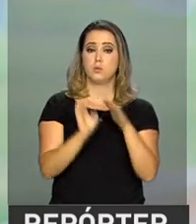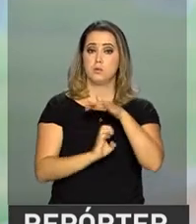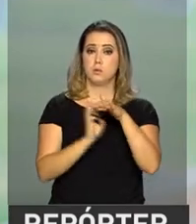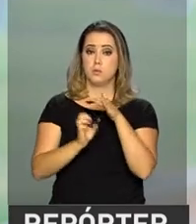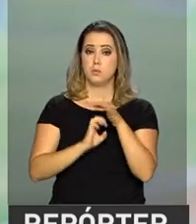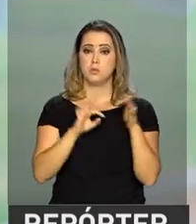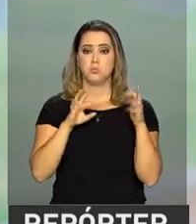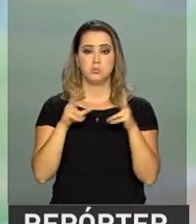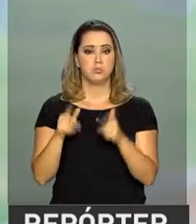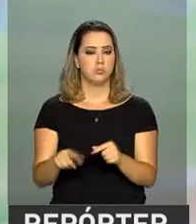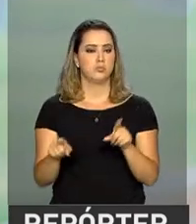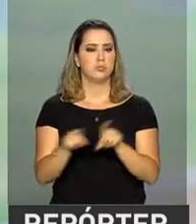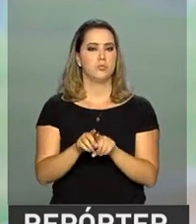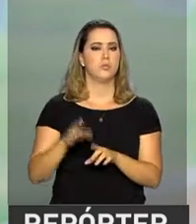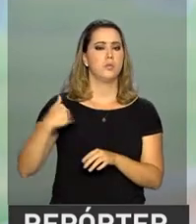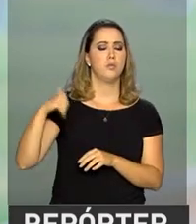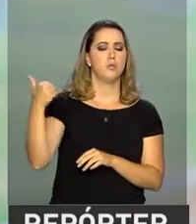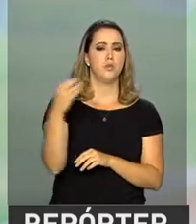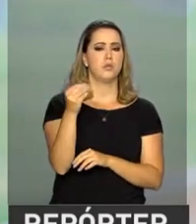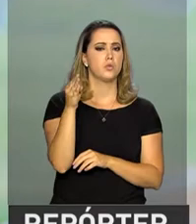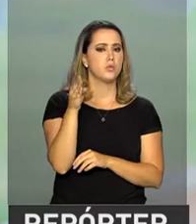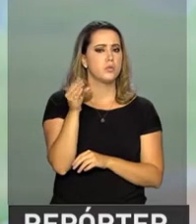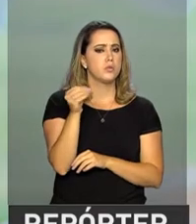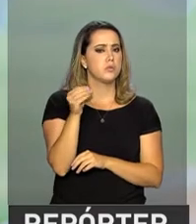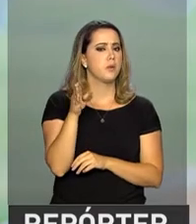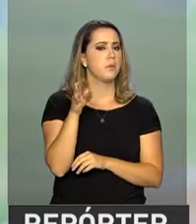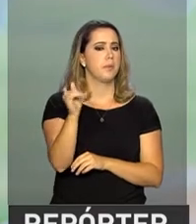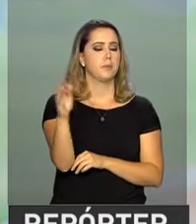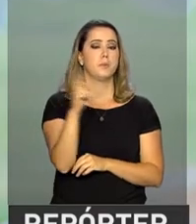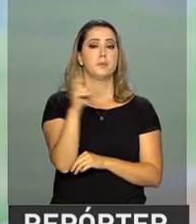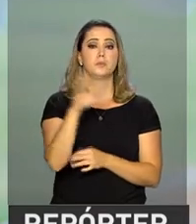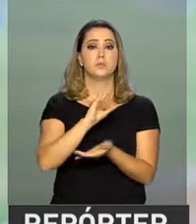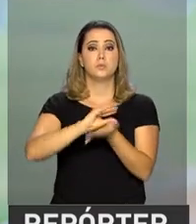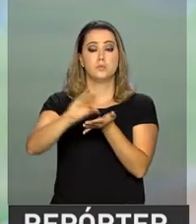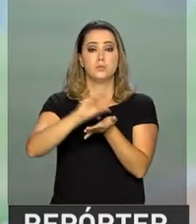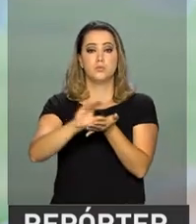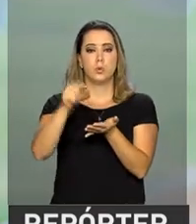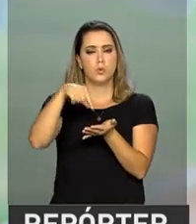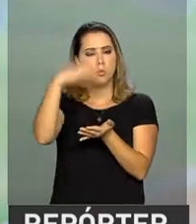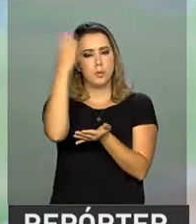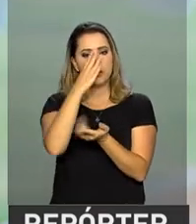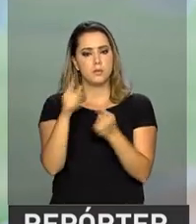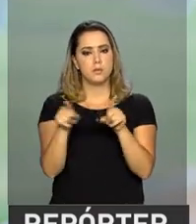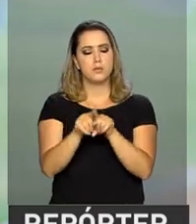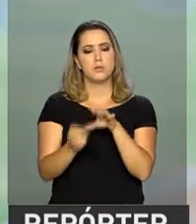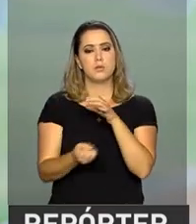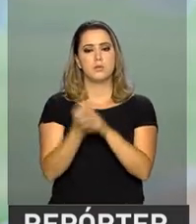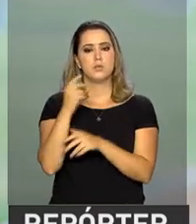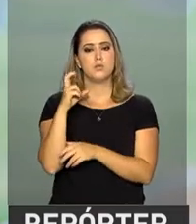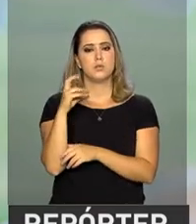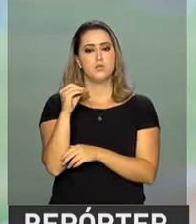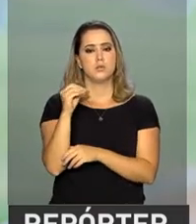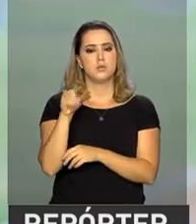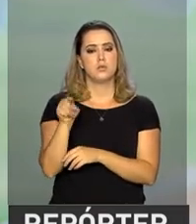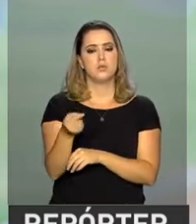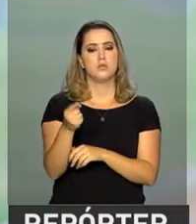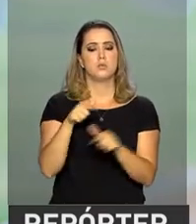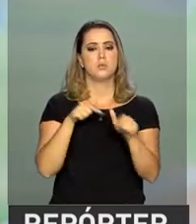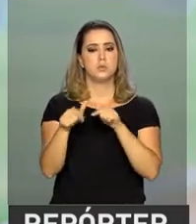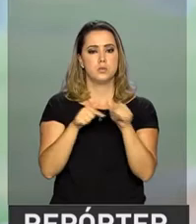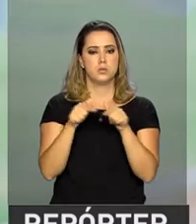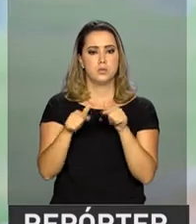previsão é de 100 bilhões de reais de investimentos ea geração de 500 mil empregos diretos e indiretos